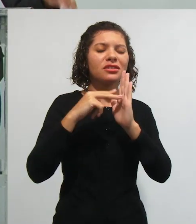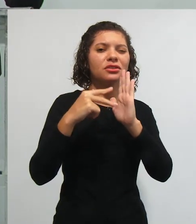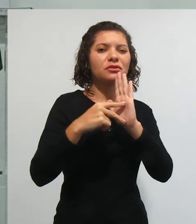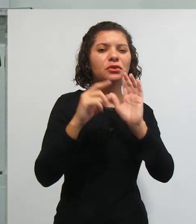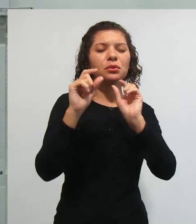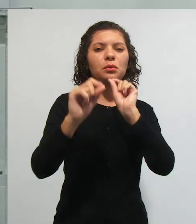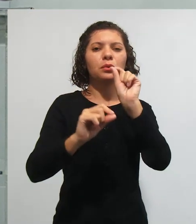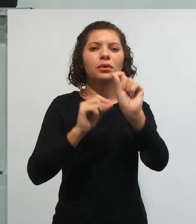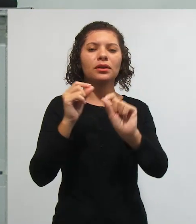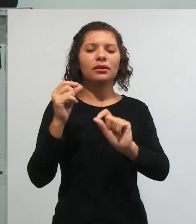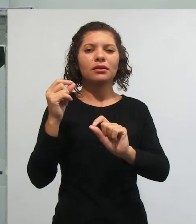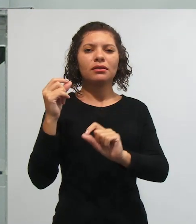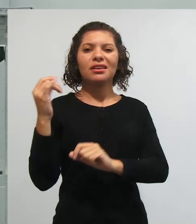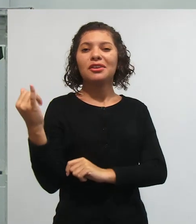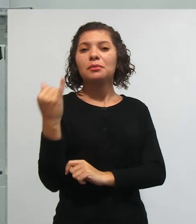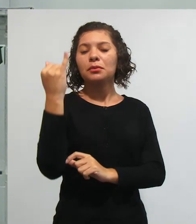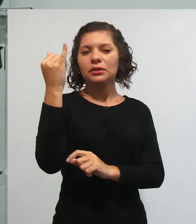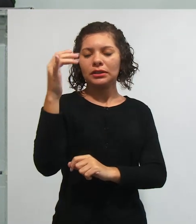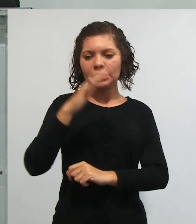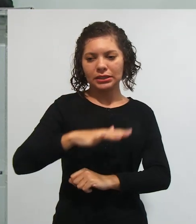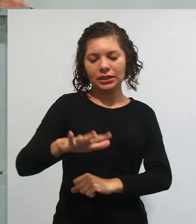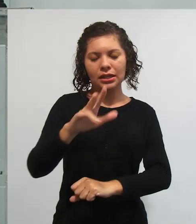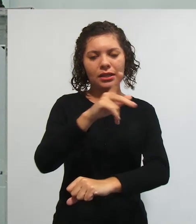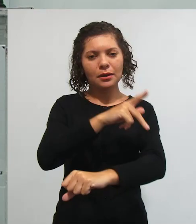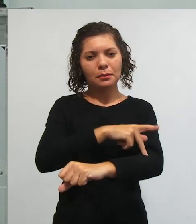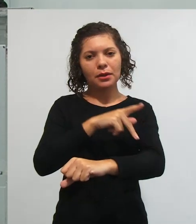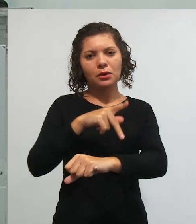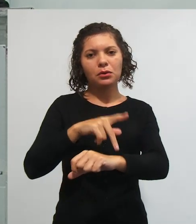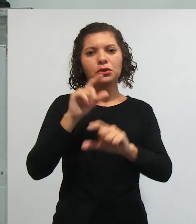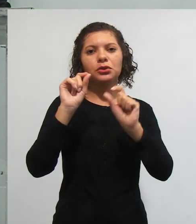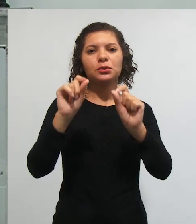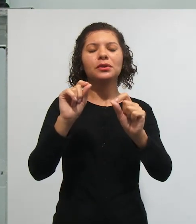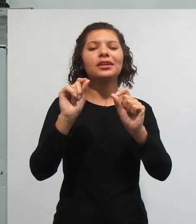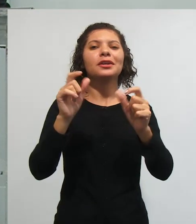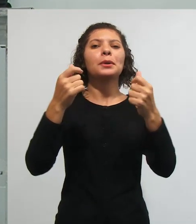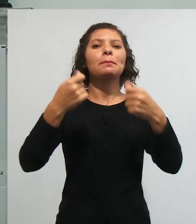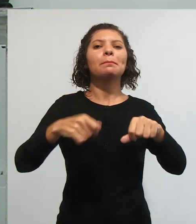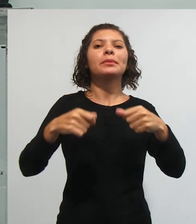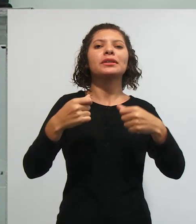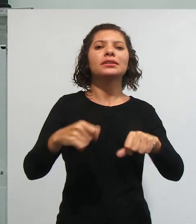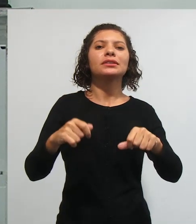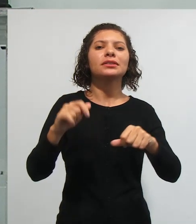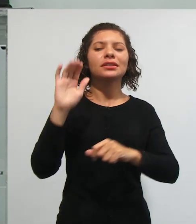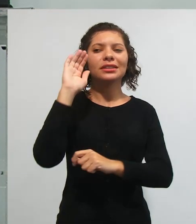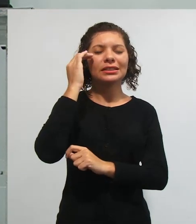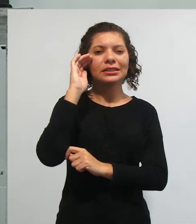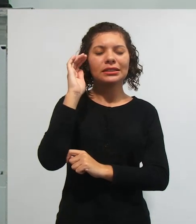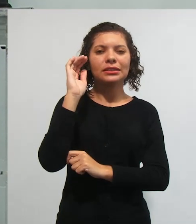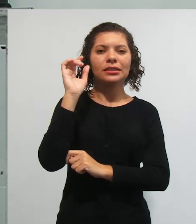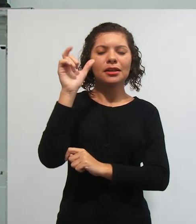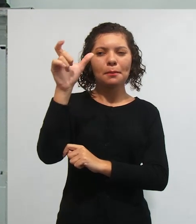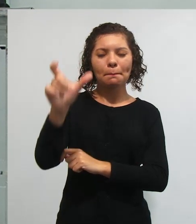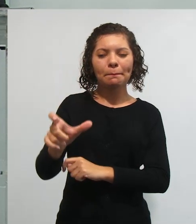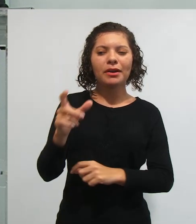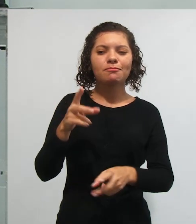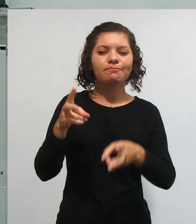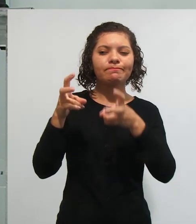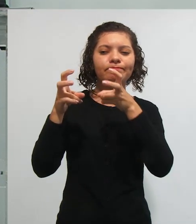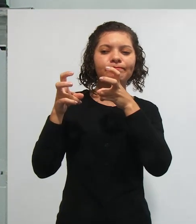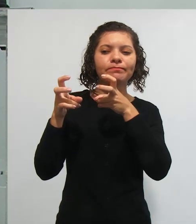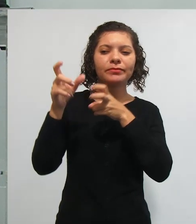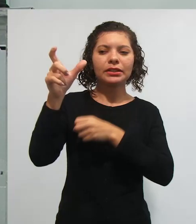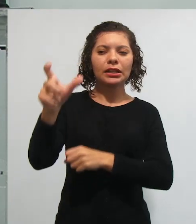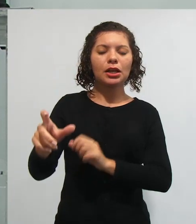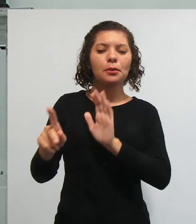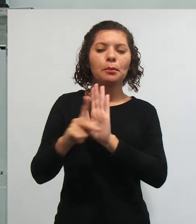isso esse papel fundamental da pedagogia eu estou falando dessa necessidade de compreender o outro como ele